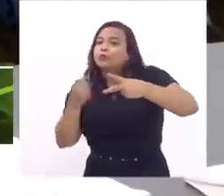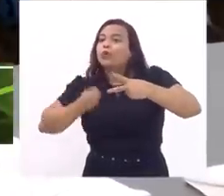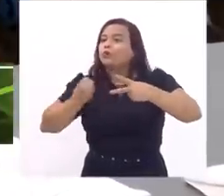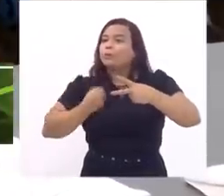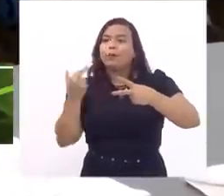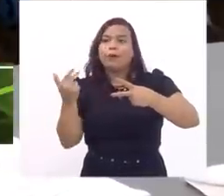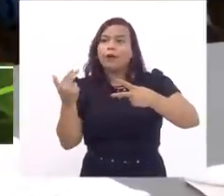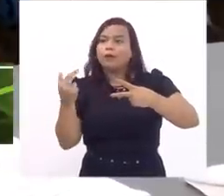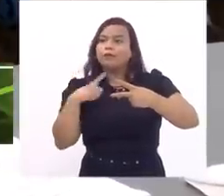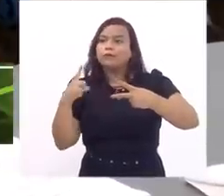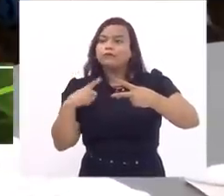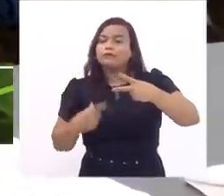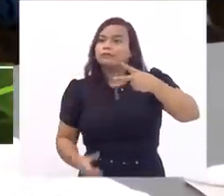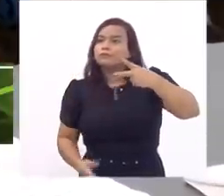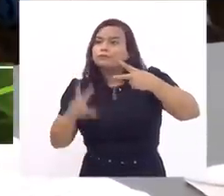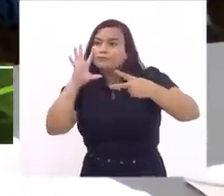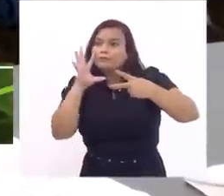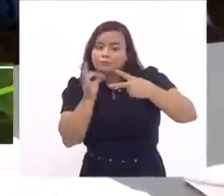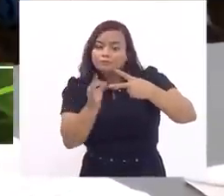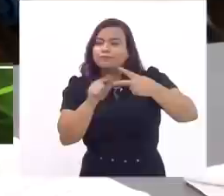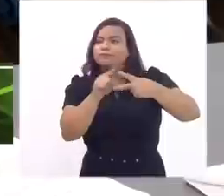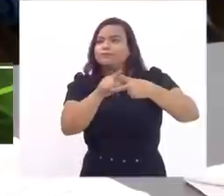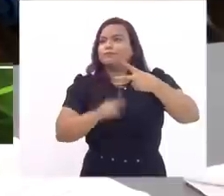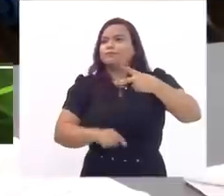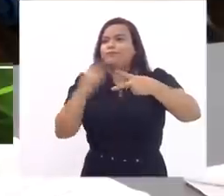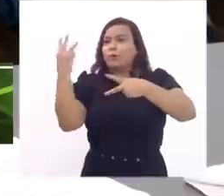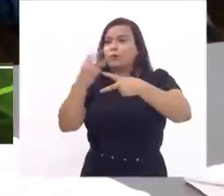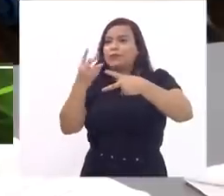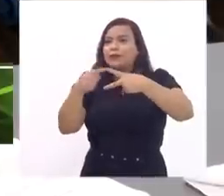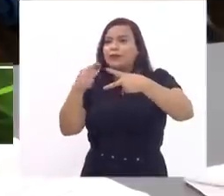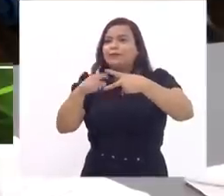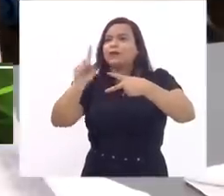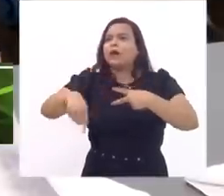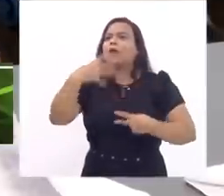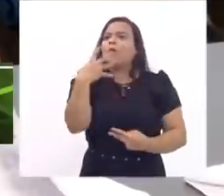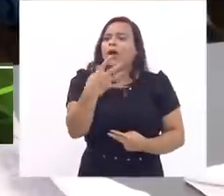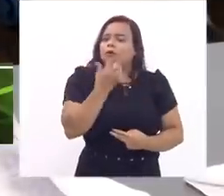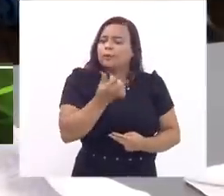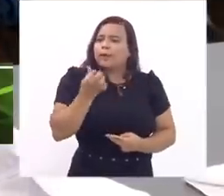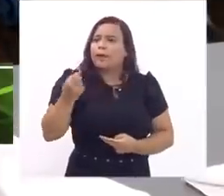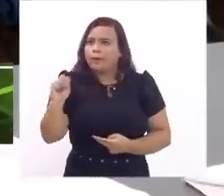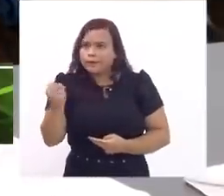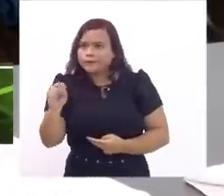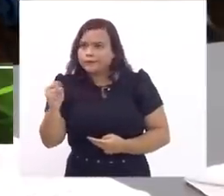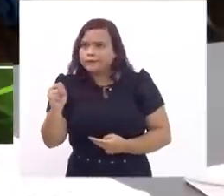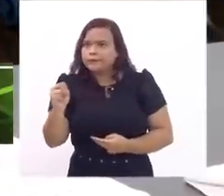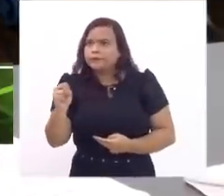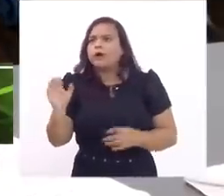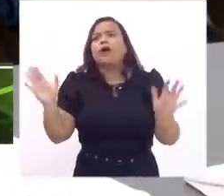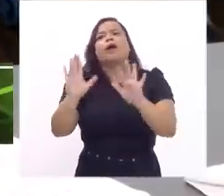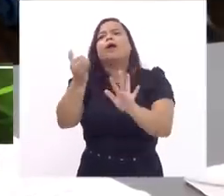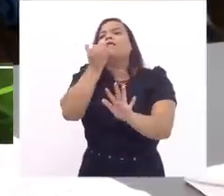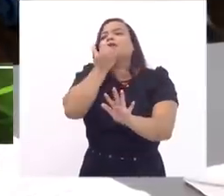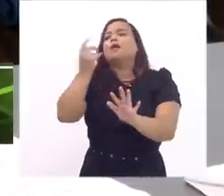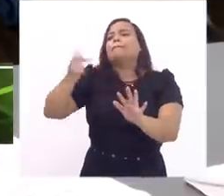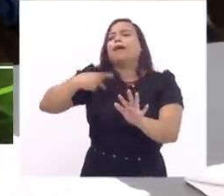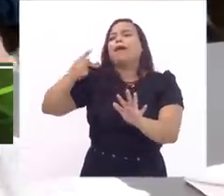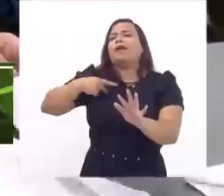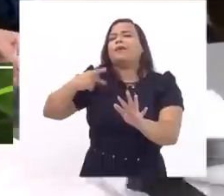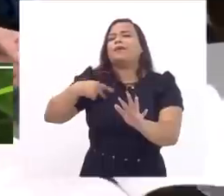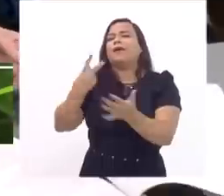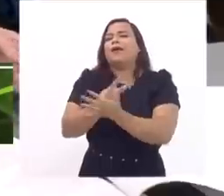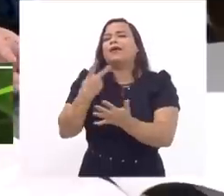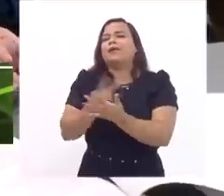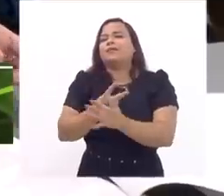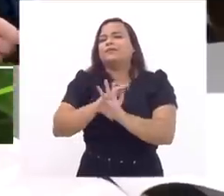número. Então, o 3 está como 4668. Ah, desculpa, erro meu, é